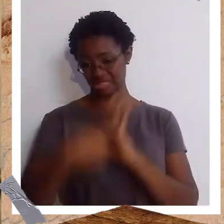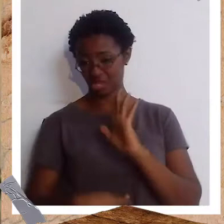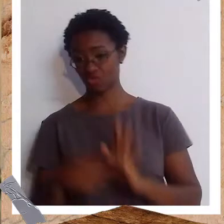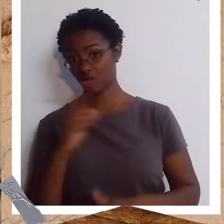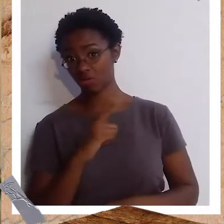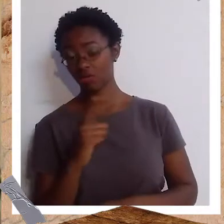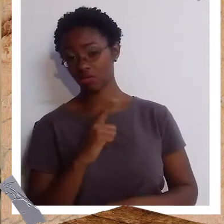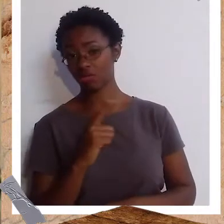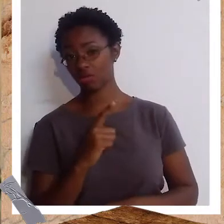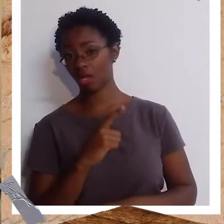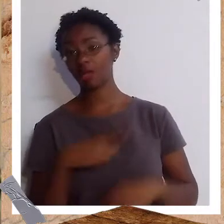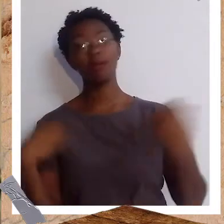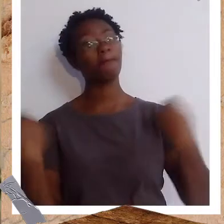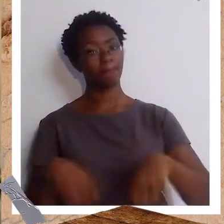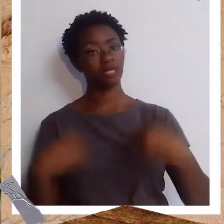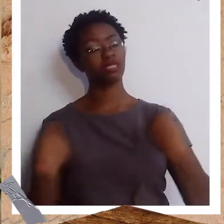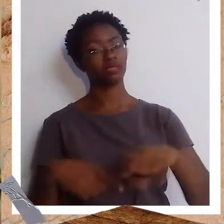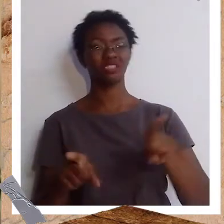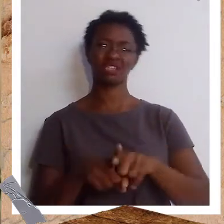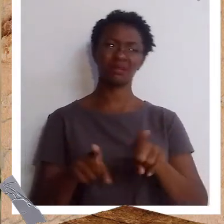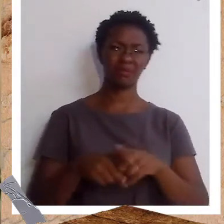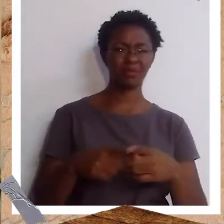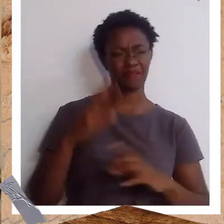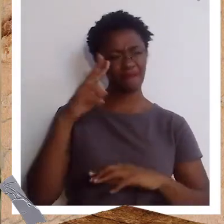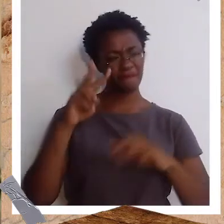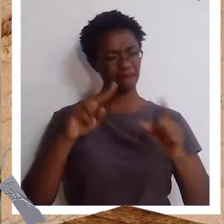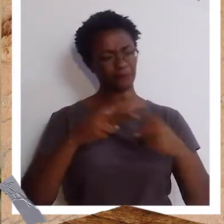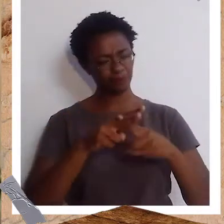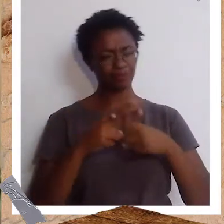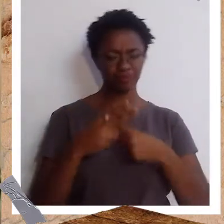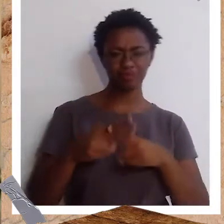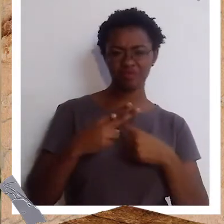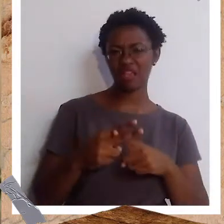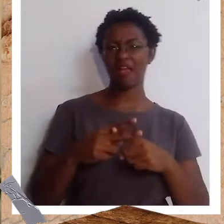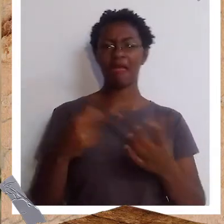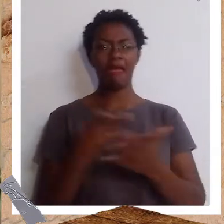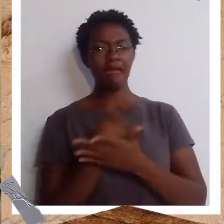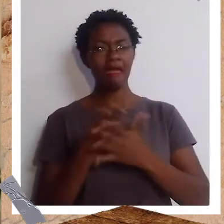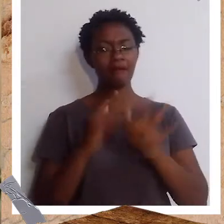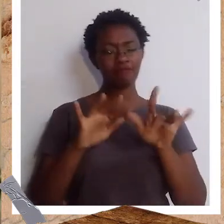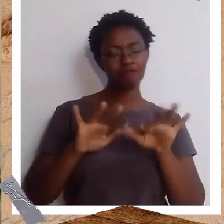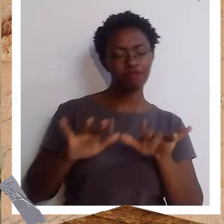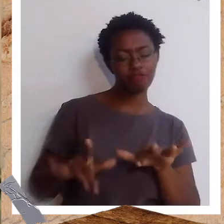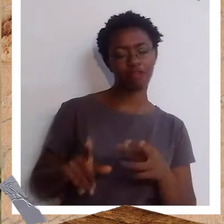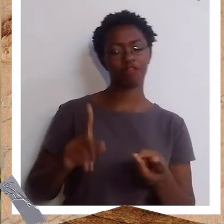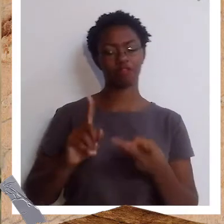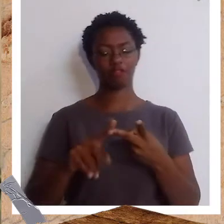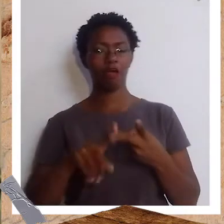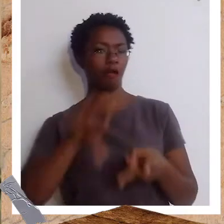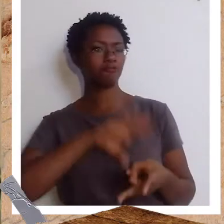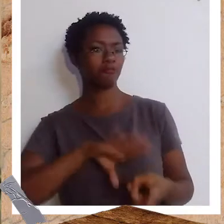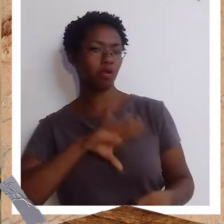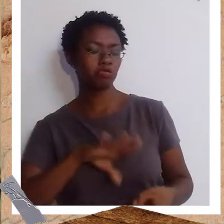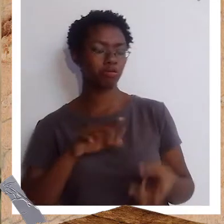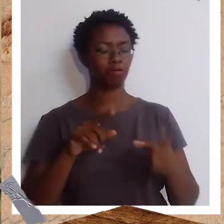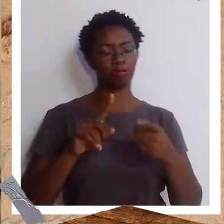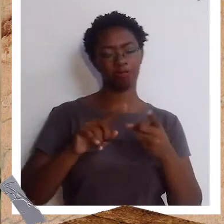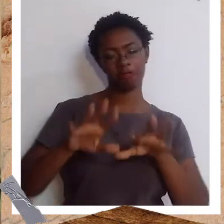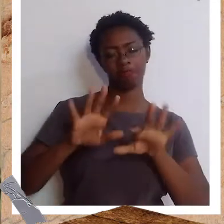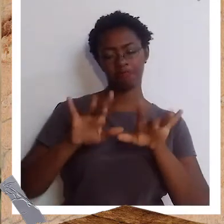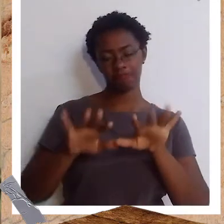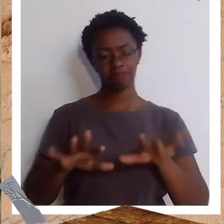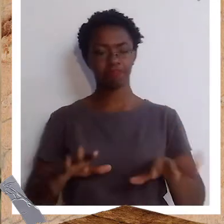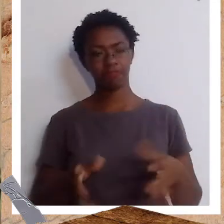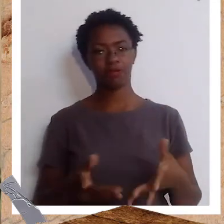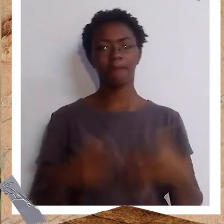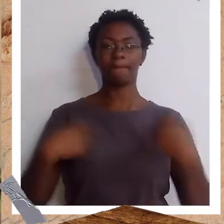também cometemos deslizes, erros de digitação, ortográficos, e passam por um